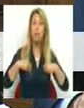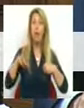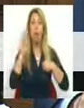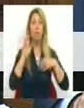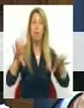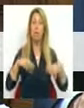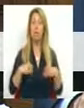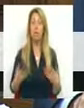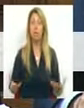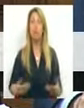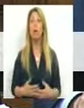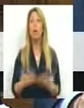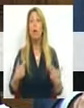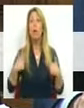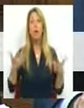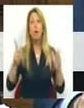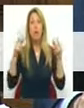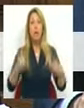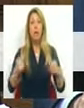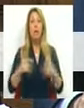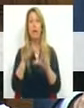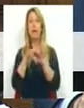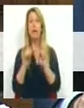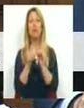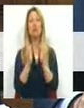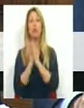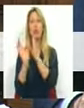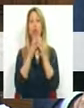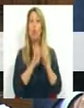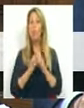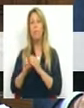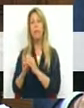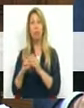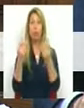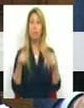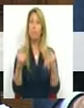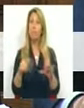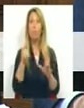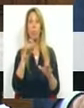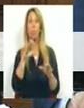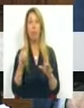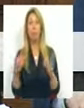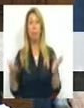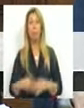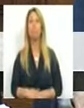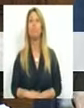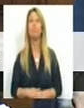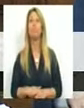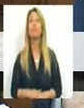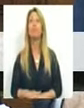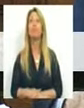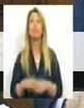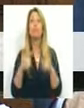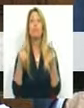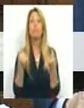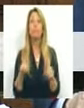E depois tinha total liberdade de estar em todas as comissões ou comitês que existiam no banco. E, portanto, havia um